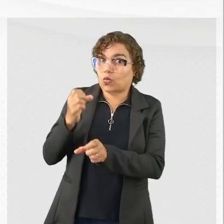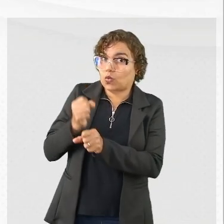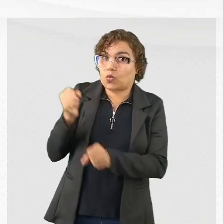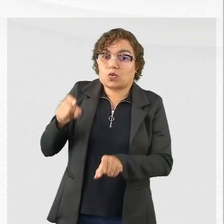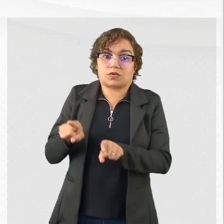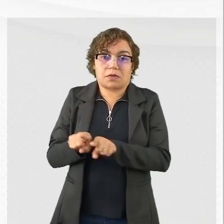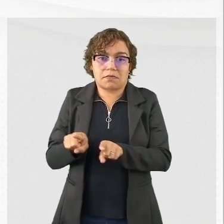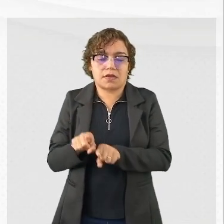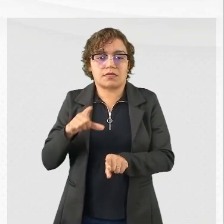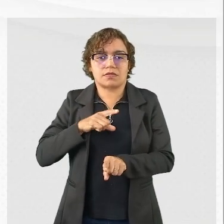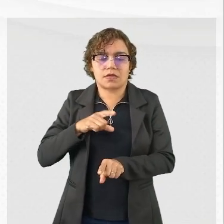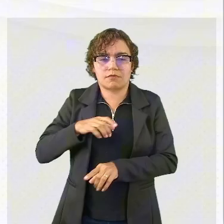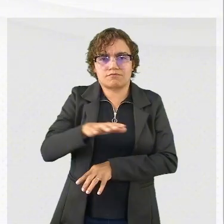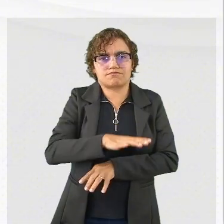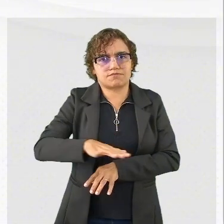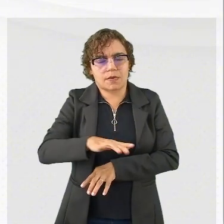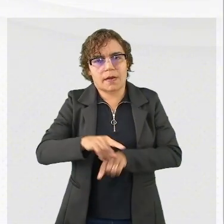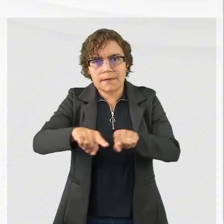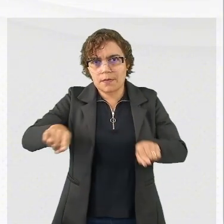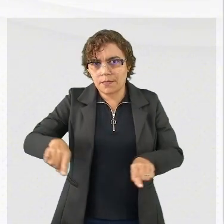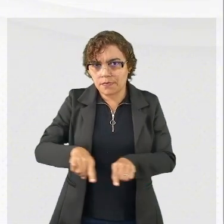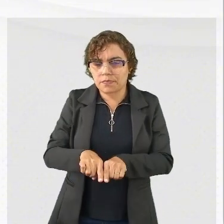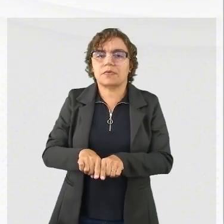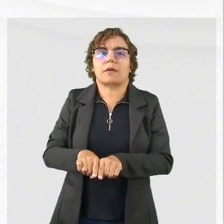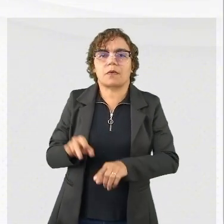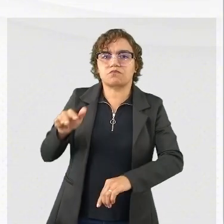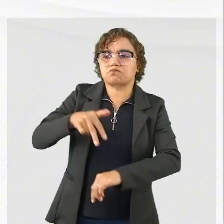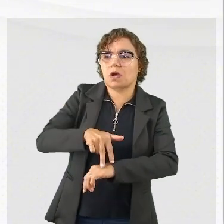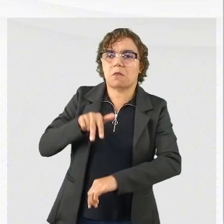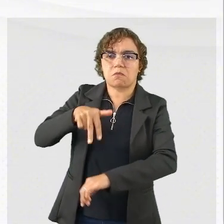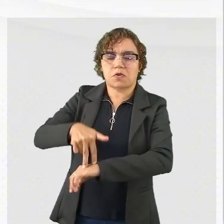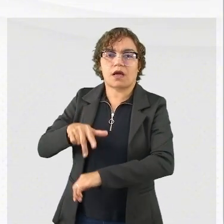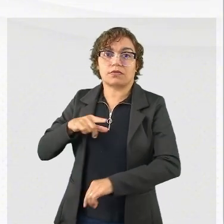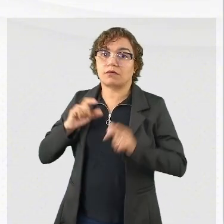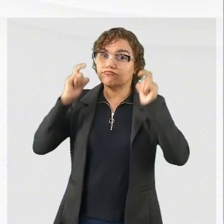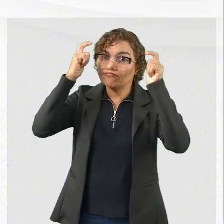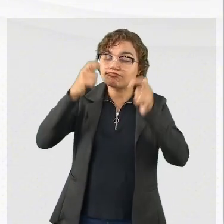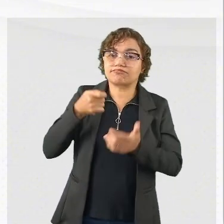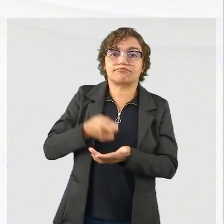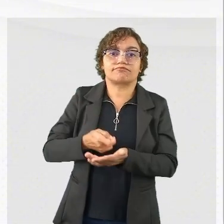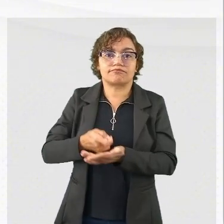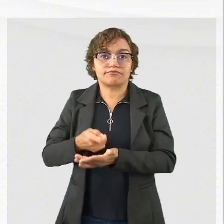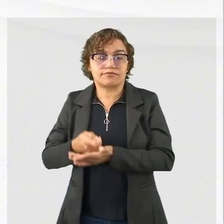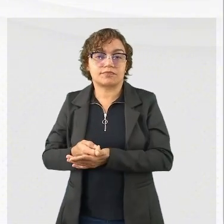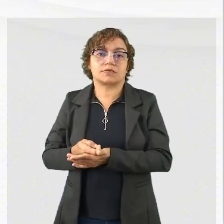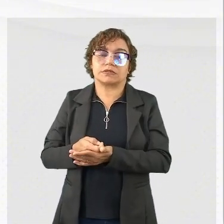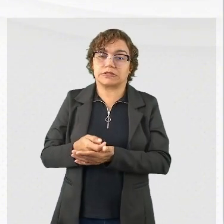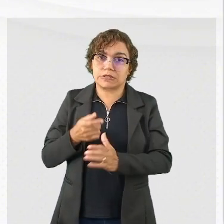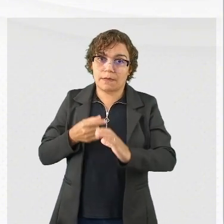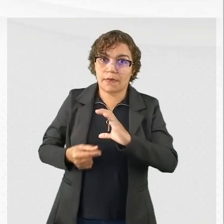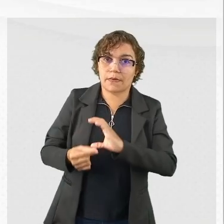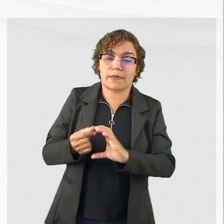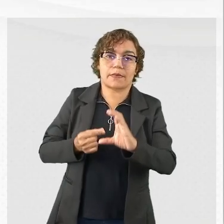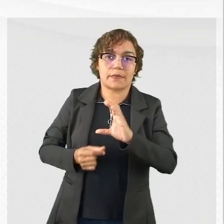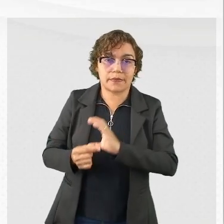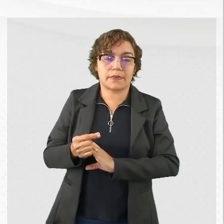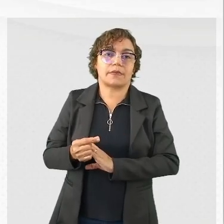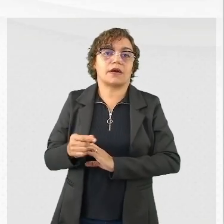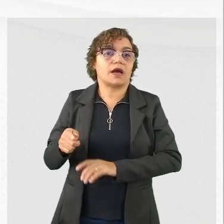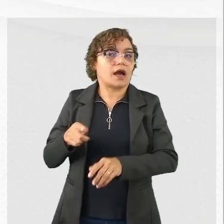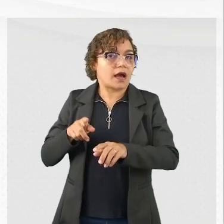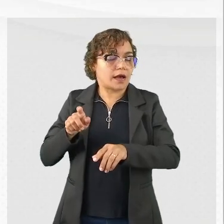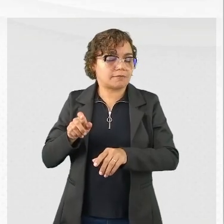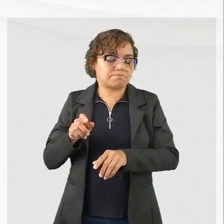exploração do território, então, foi relegada a particulares. A coroa exigia parte das receitas dessas atividades econômicas.